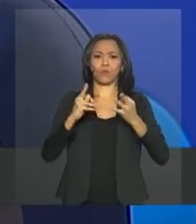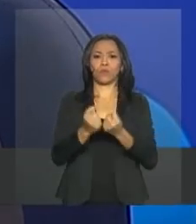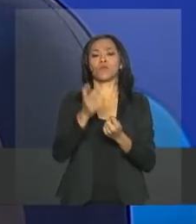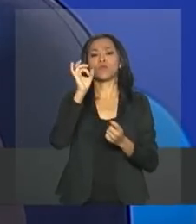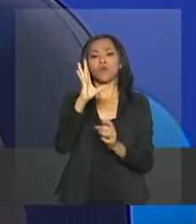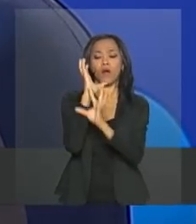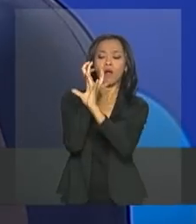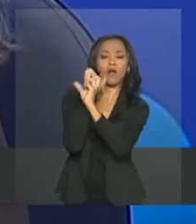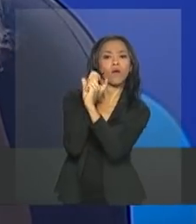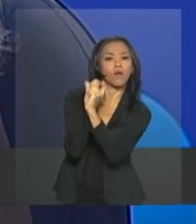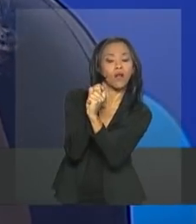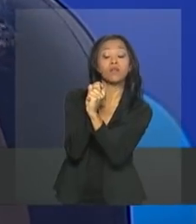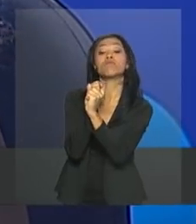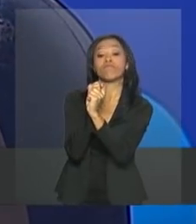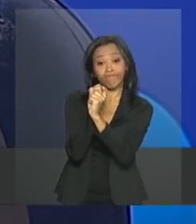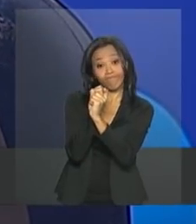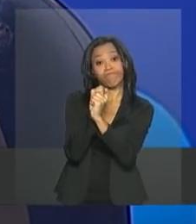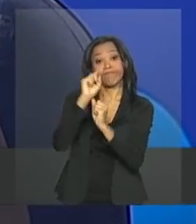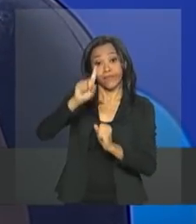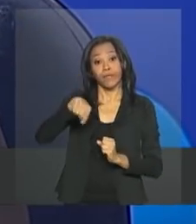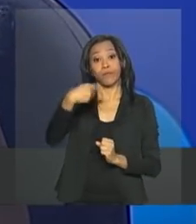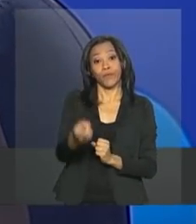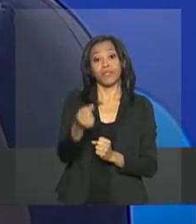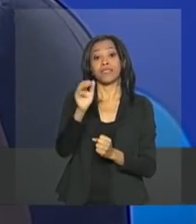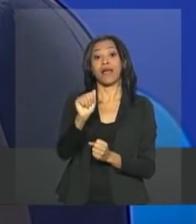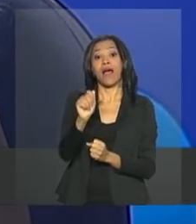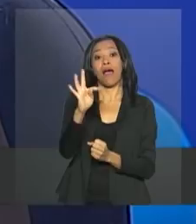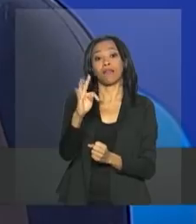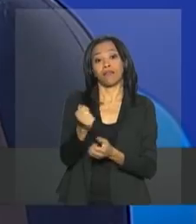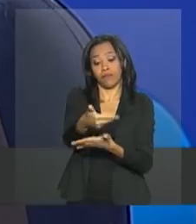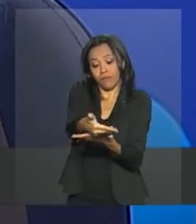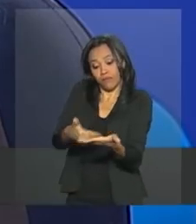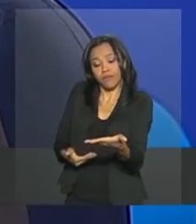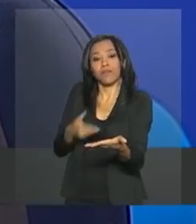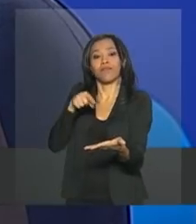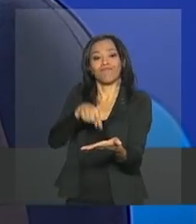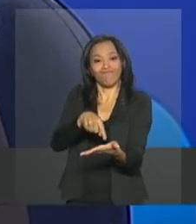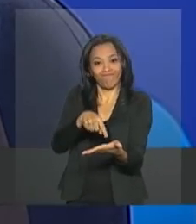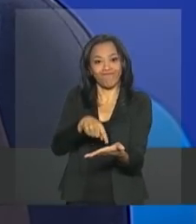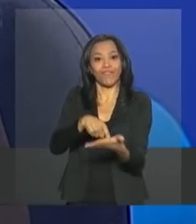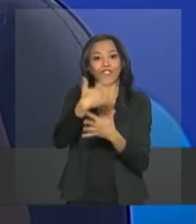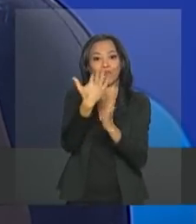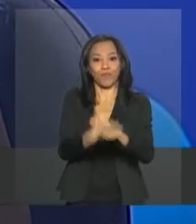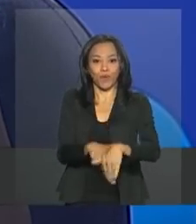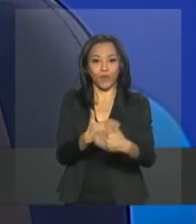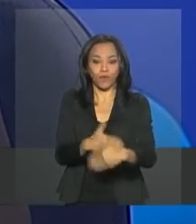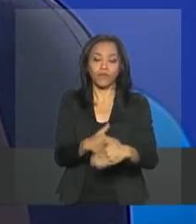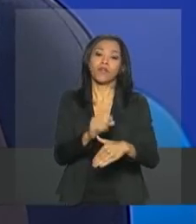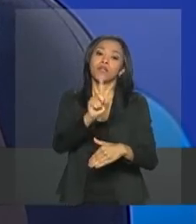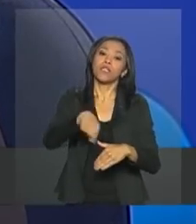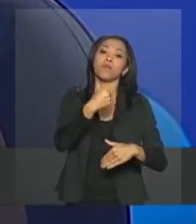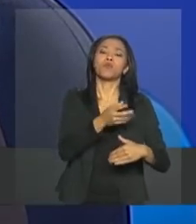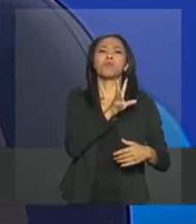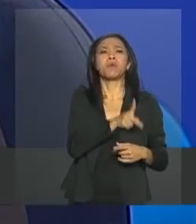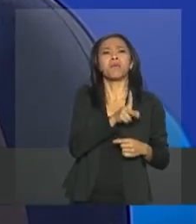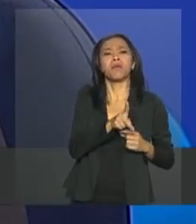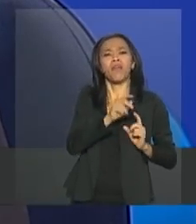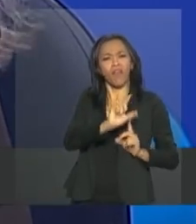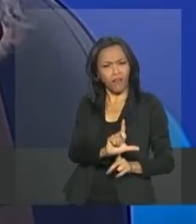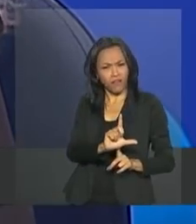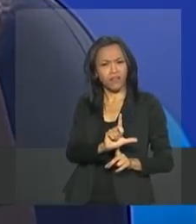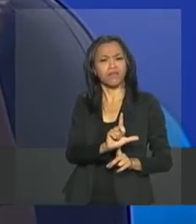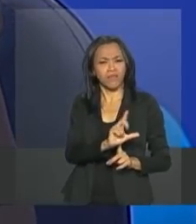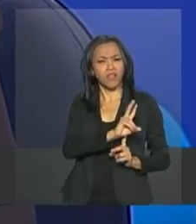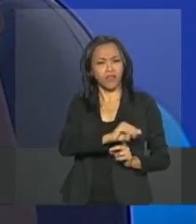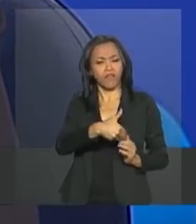calculada a partir das atas de prova que nós seremos e também da aplicação do ppl como o senhor sabe o que